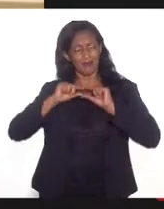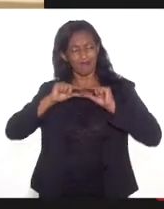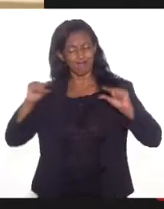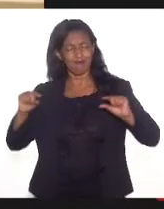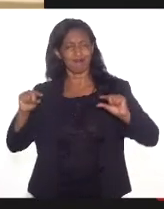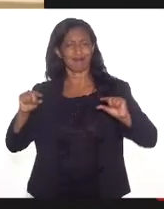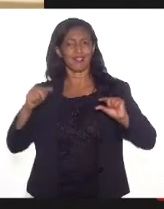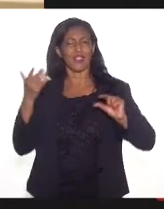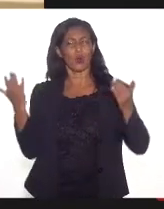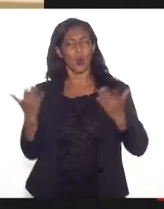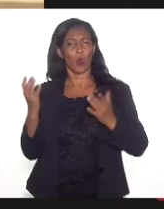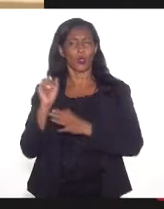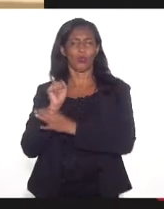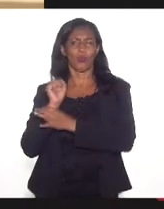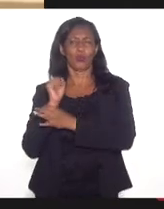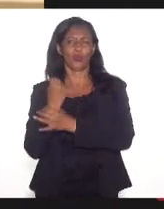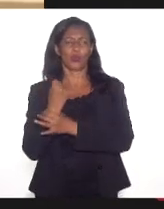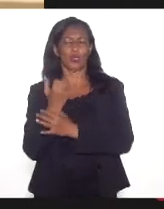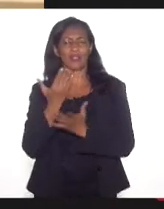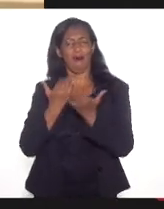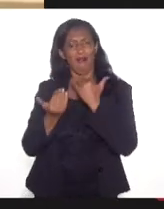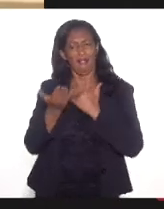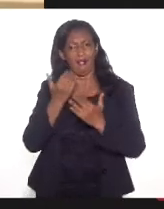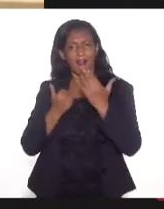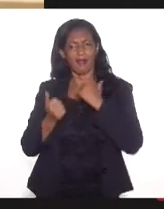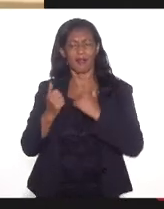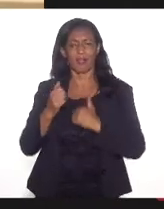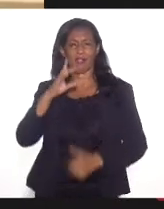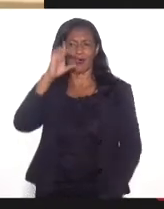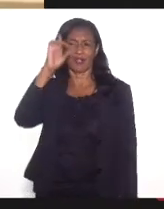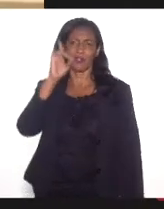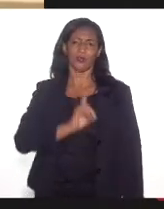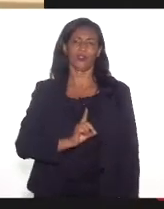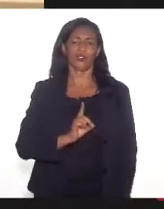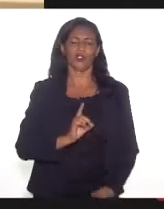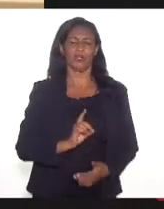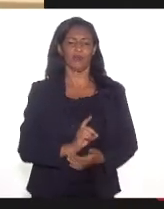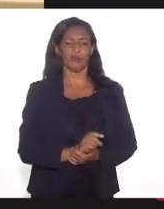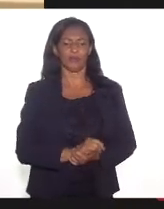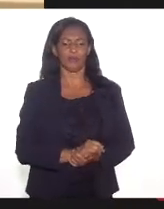também sobre segurança alimentar e direito a